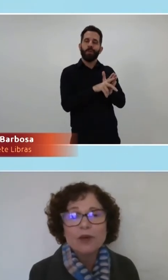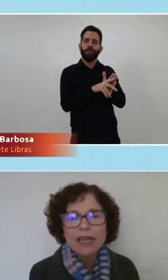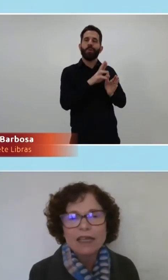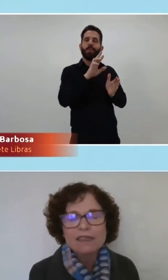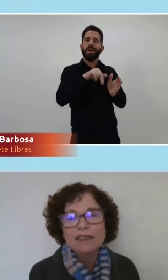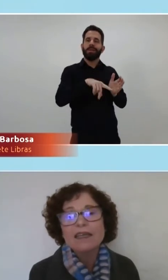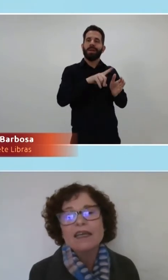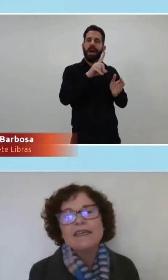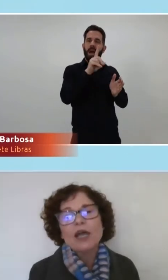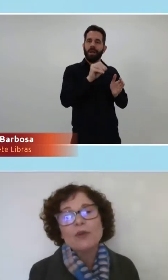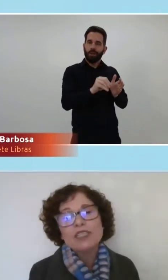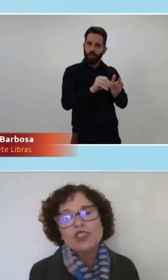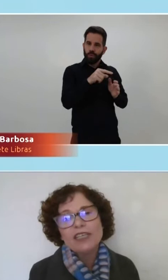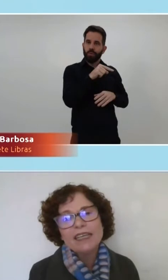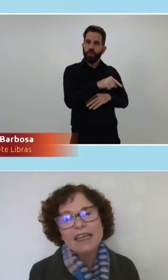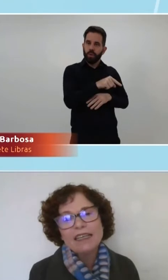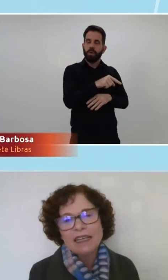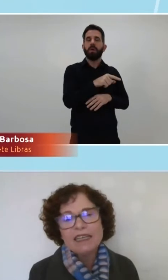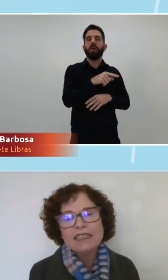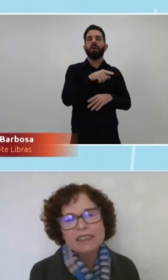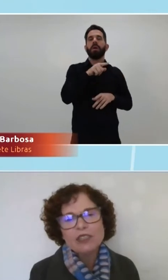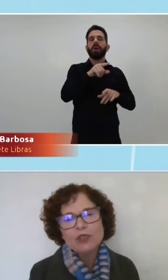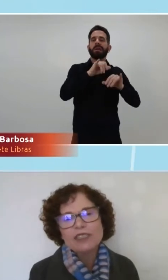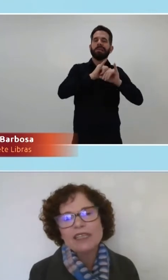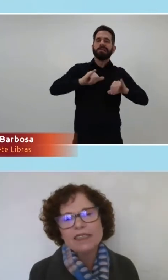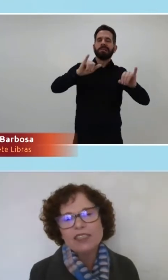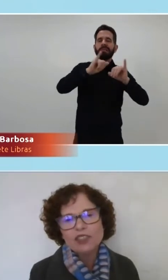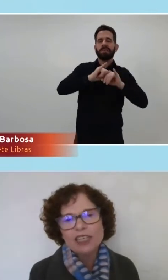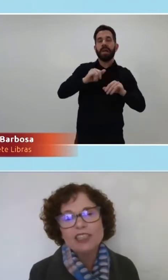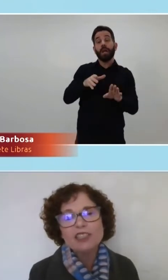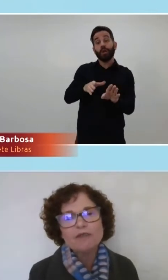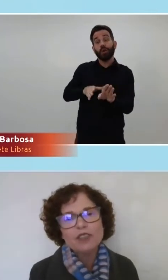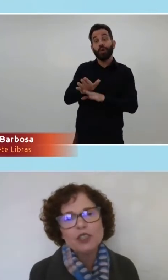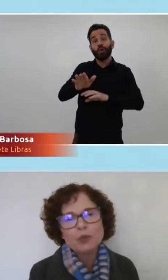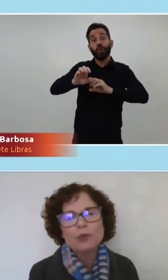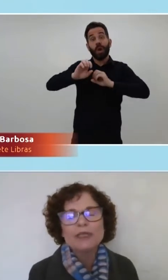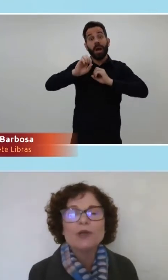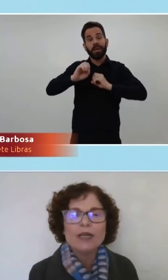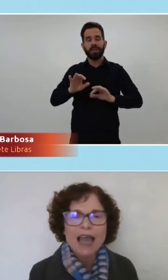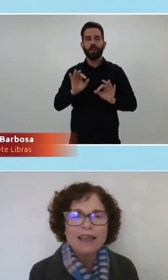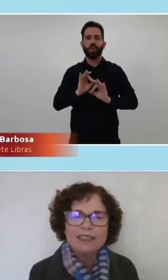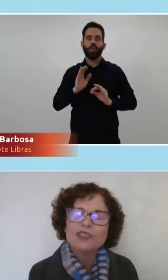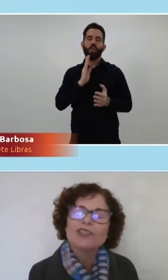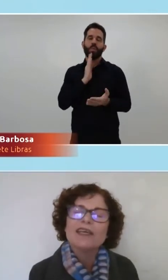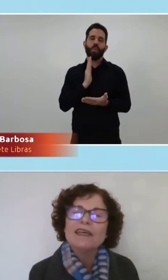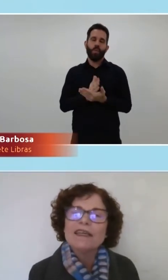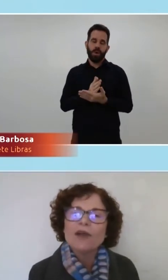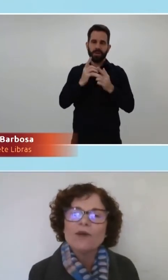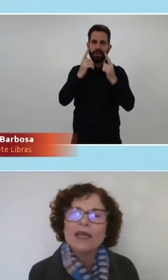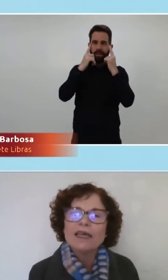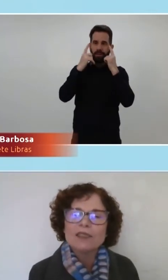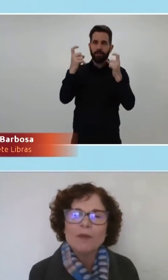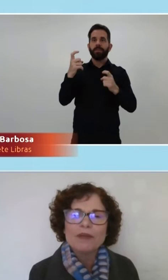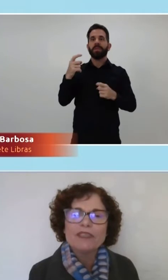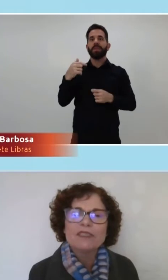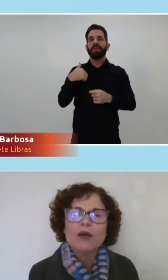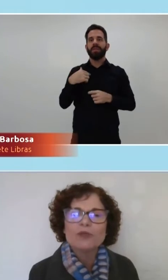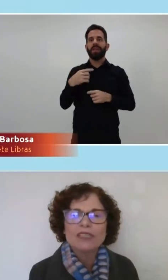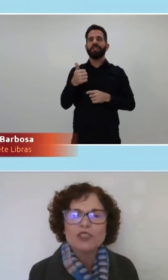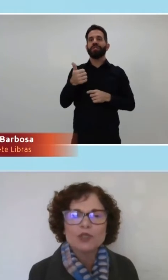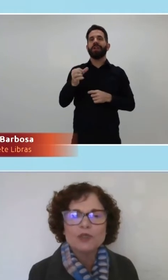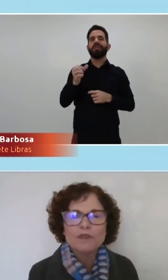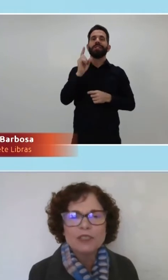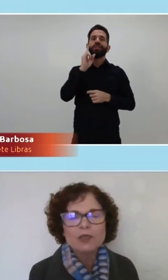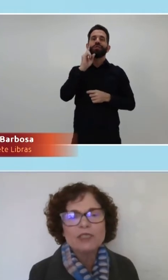sem violência. E é o dia que inicia os 16 dias de ativismo em Goiás, né, com relação à prevenção